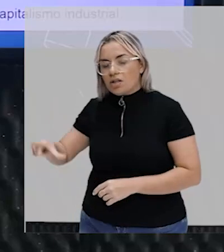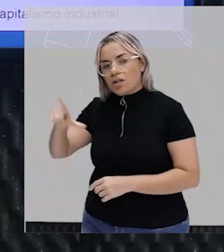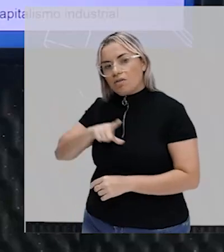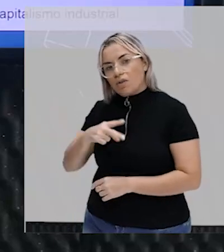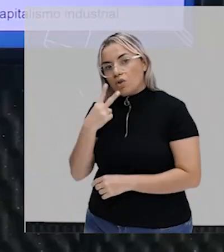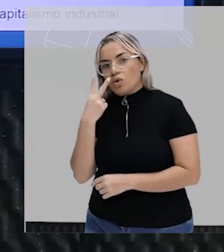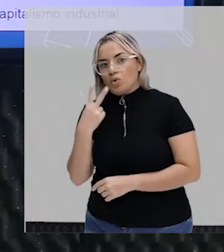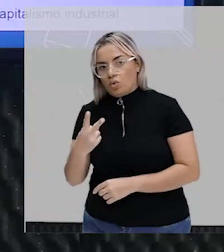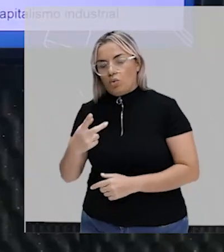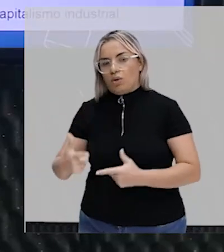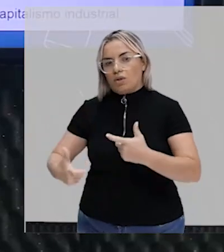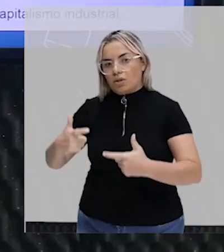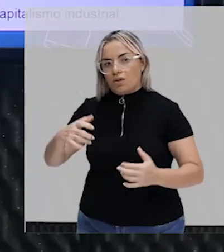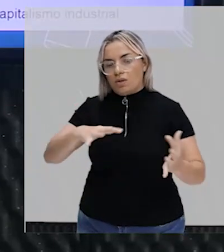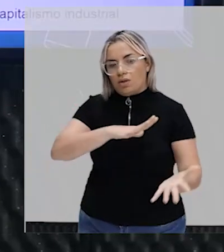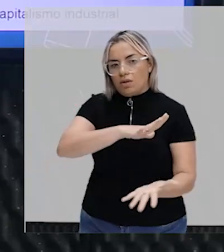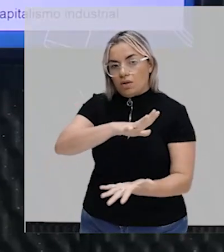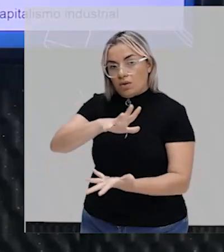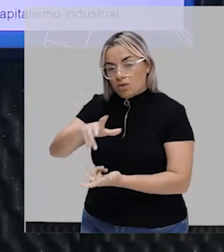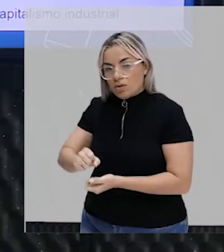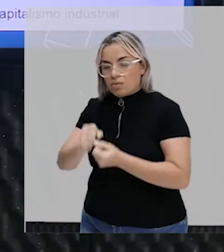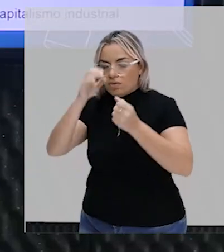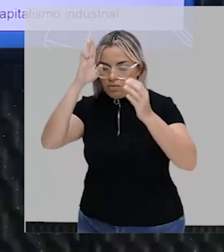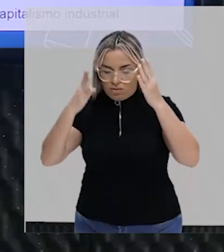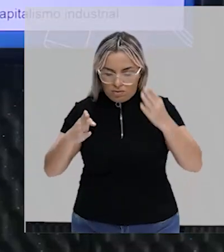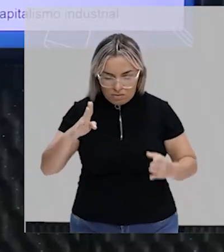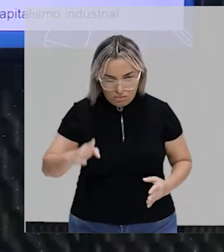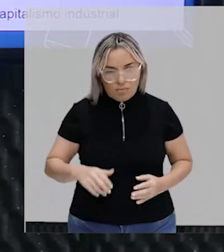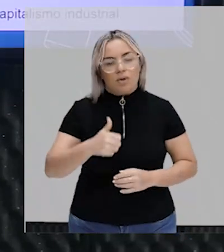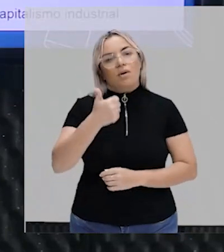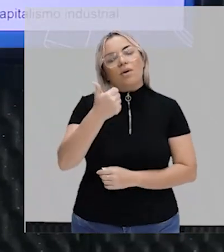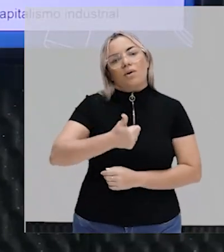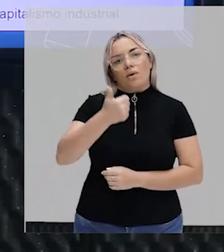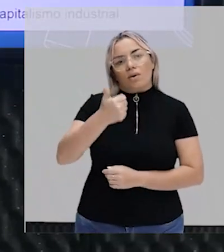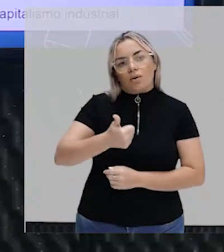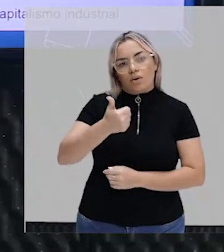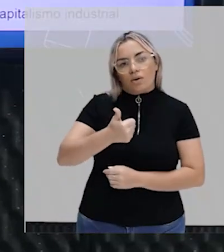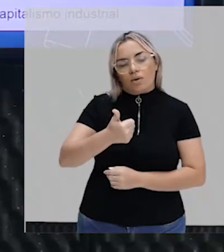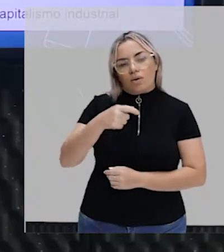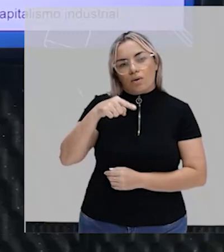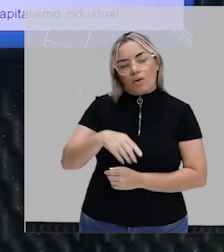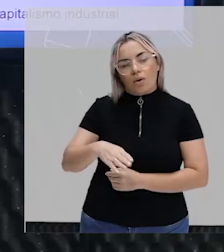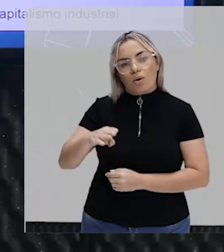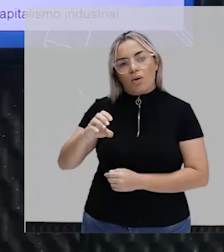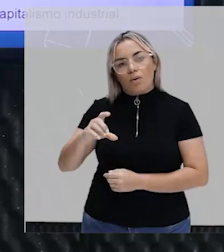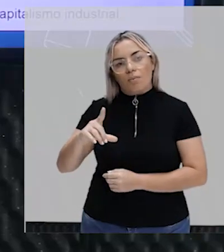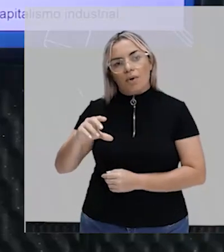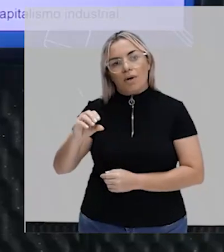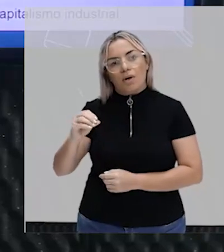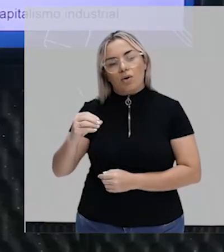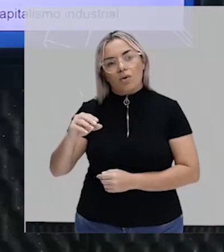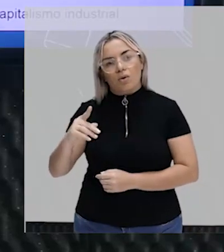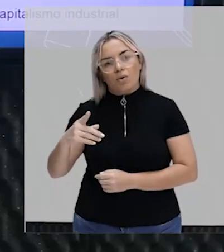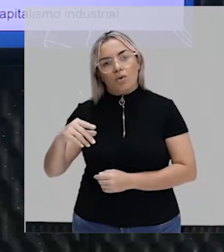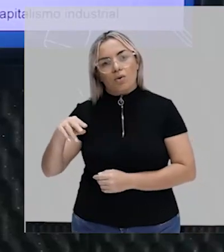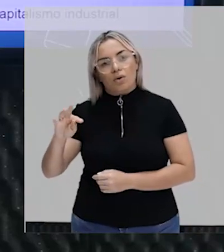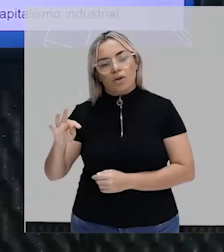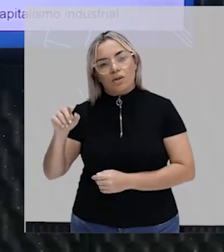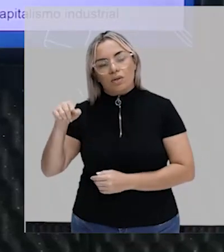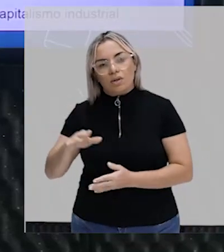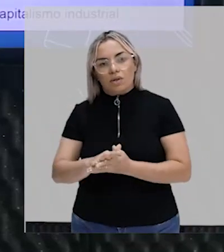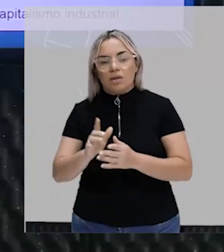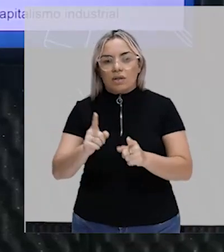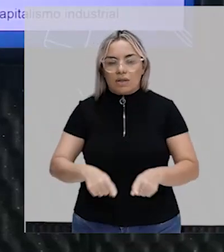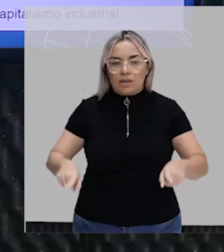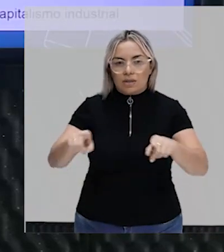vamos analisar a gênese desses blocos econômicos, nós vamos ter primeiramente ali o Benelux, depois nós vamos ter a Comunidade do Carvão e do Aço,